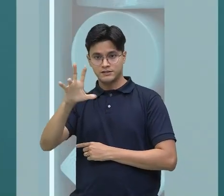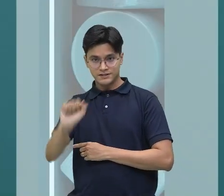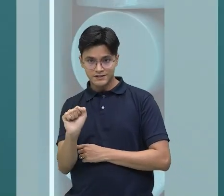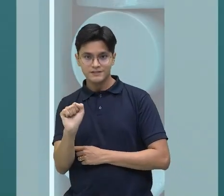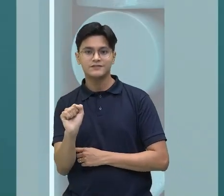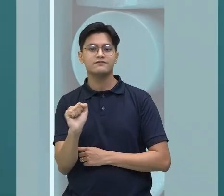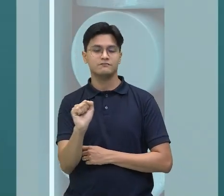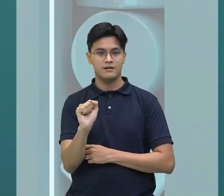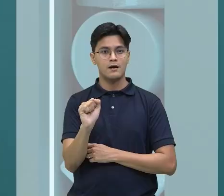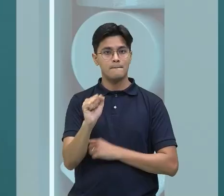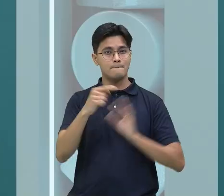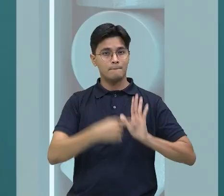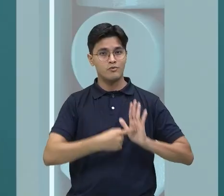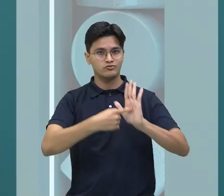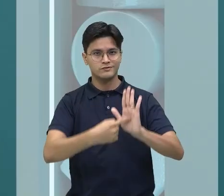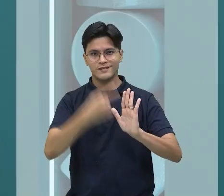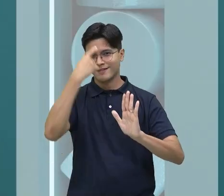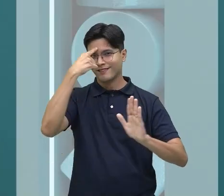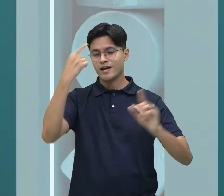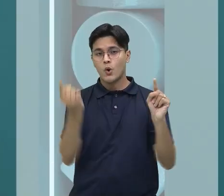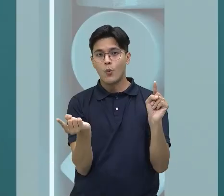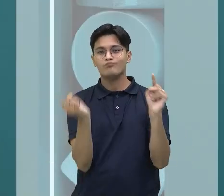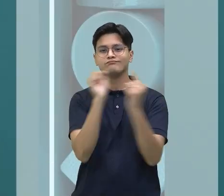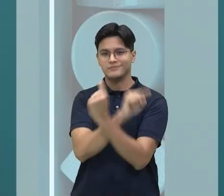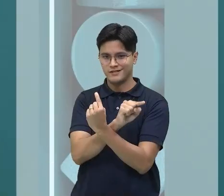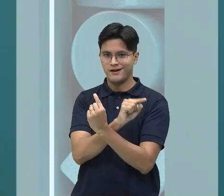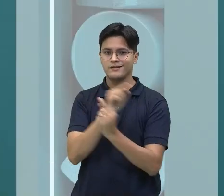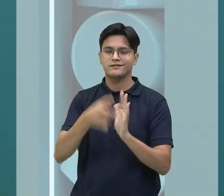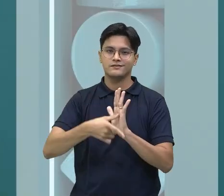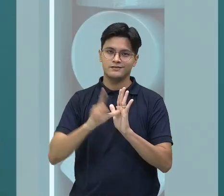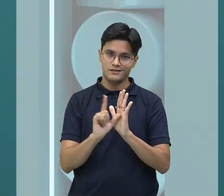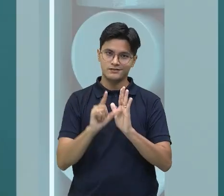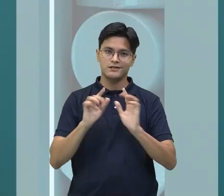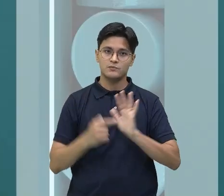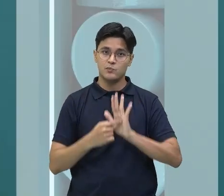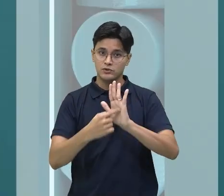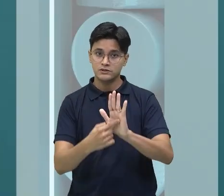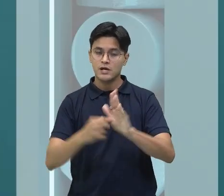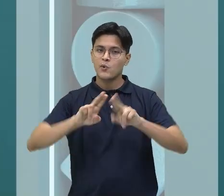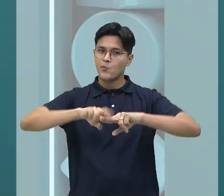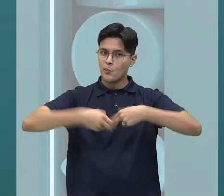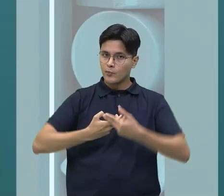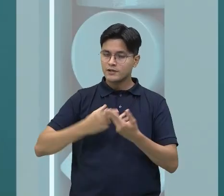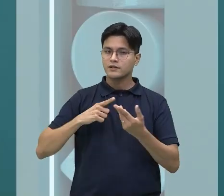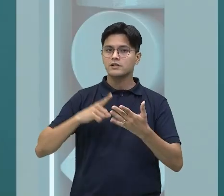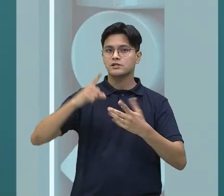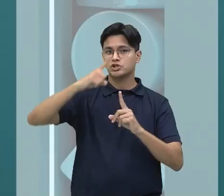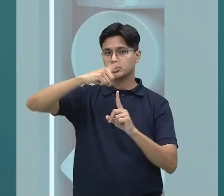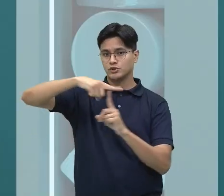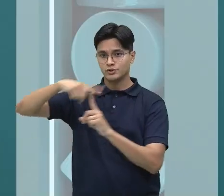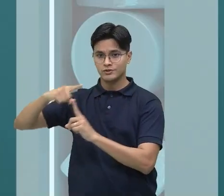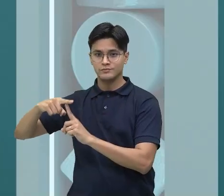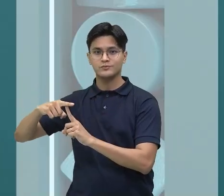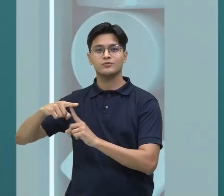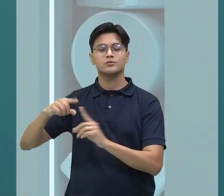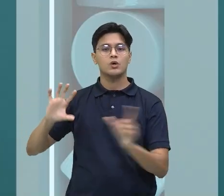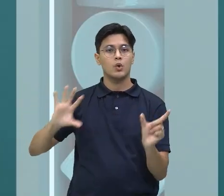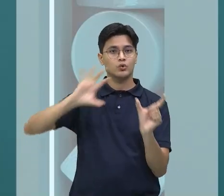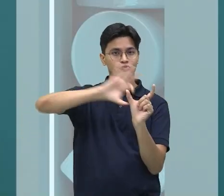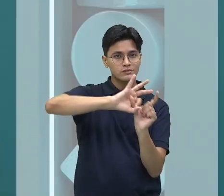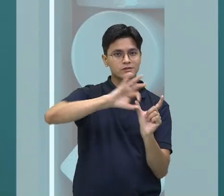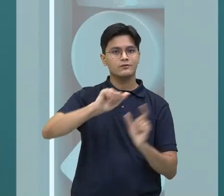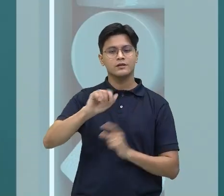uma ideia contrária à que foi falada anteriormente, tá? Por isso que ela tem essa classificação de conjunção adversativa ou então